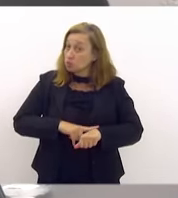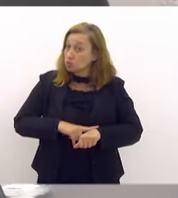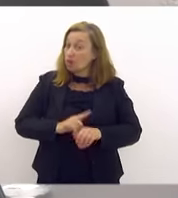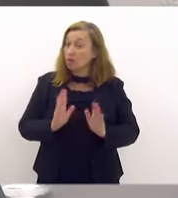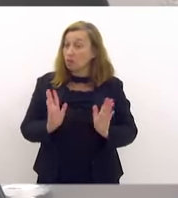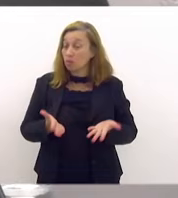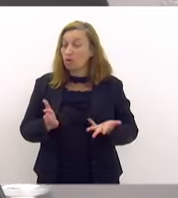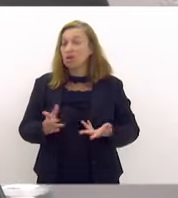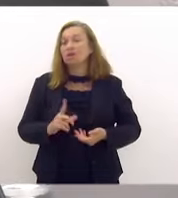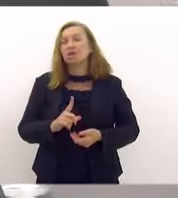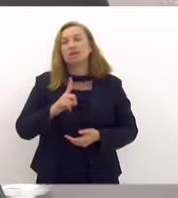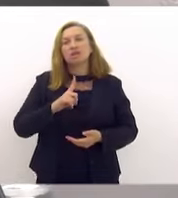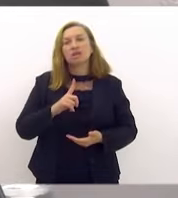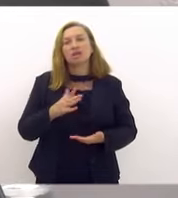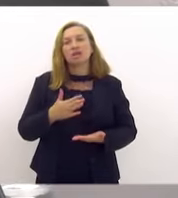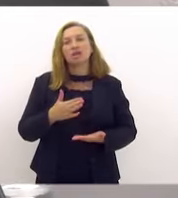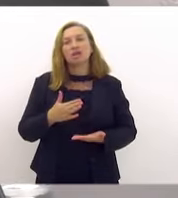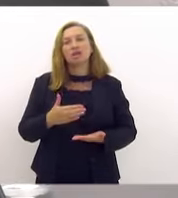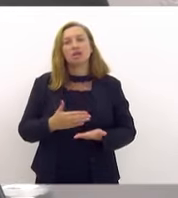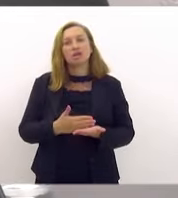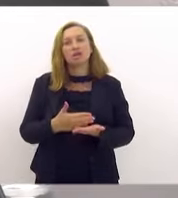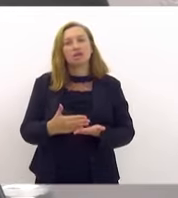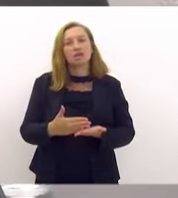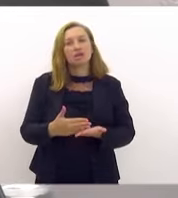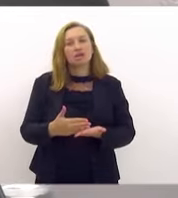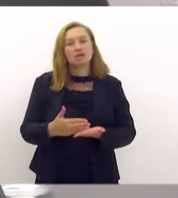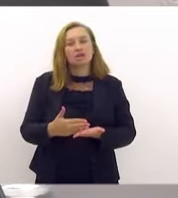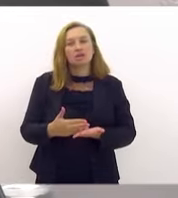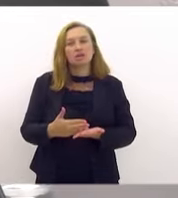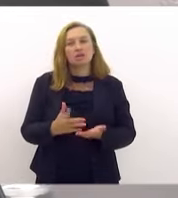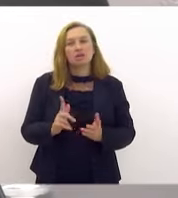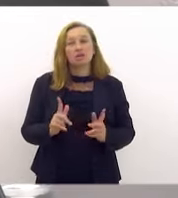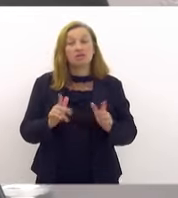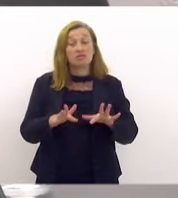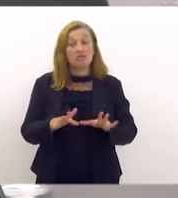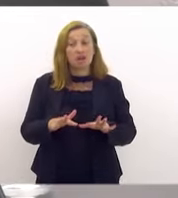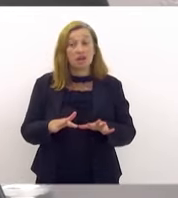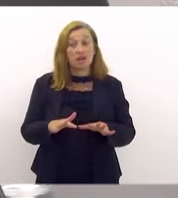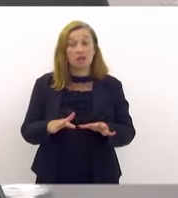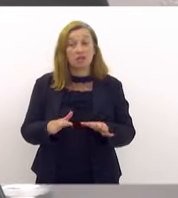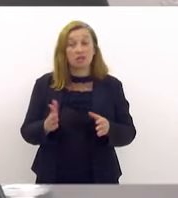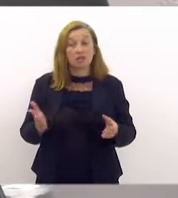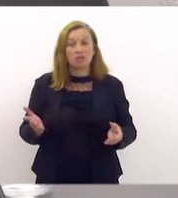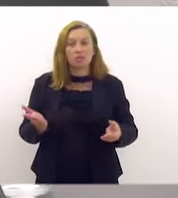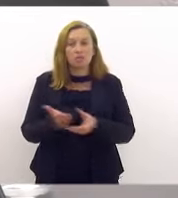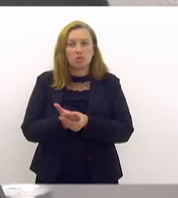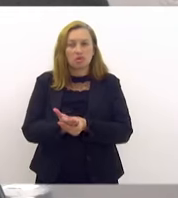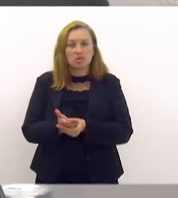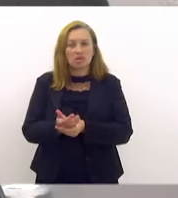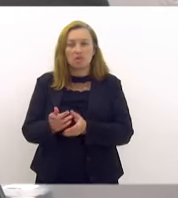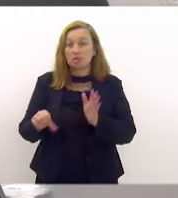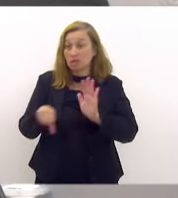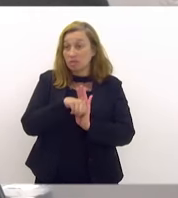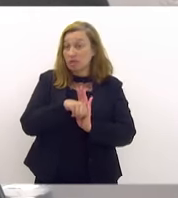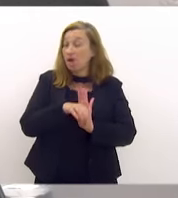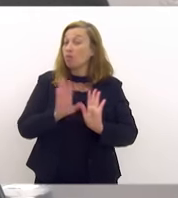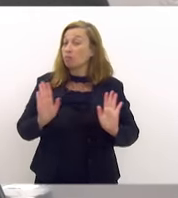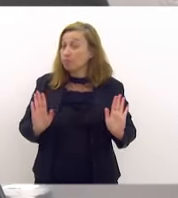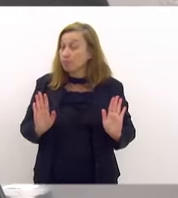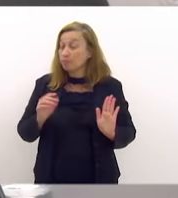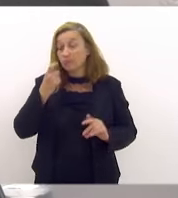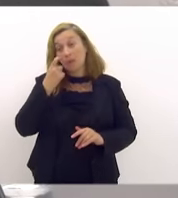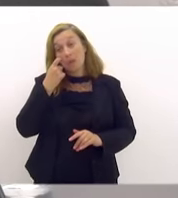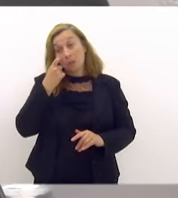que a gente tem um princípio diferente do princípio que baliza o processo criminal ali a gente tem um